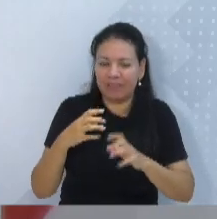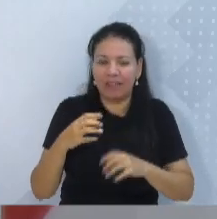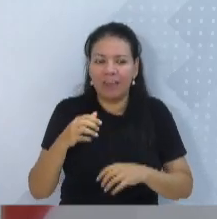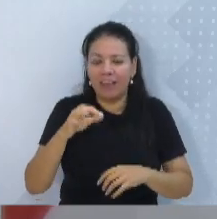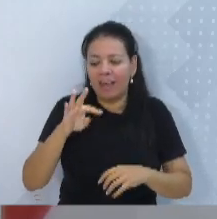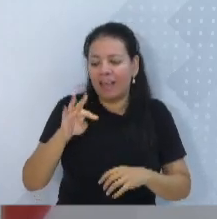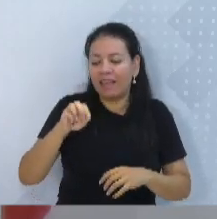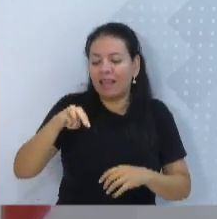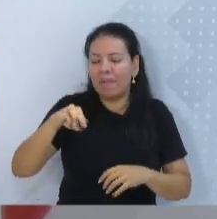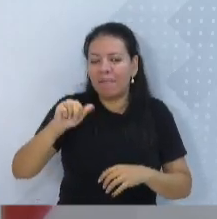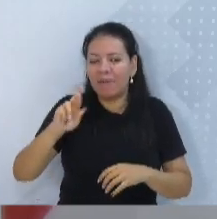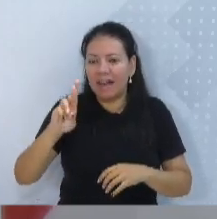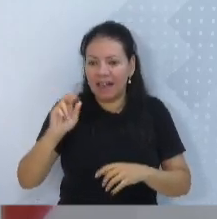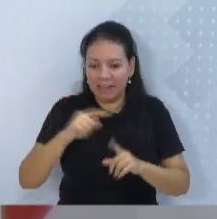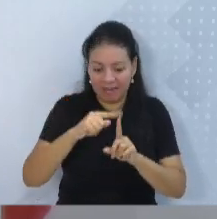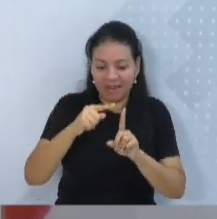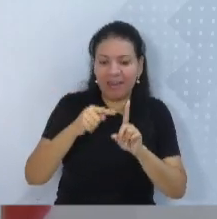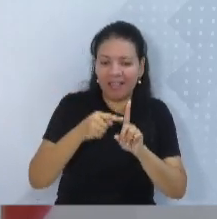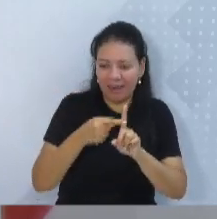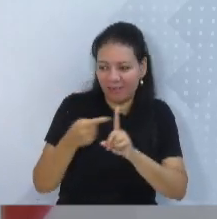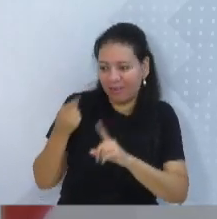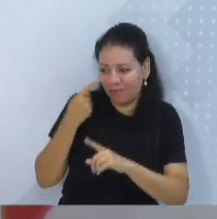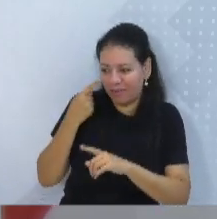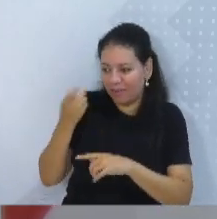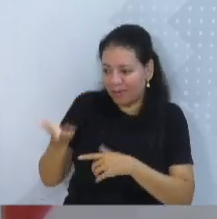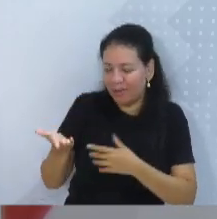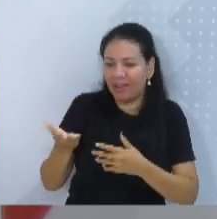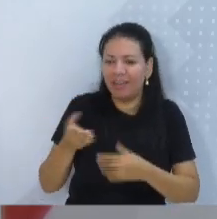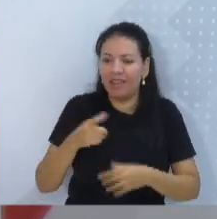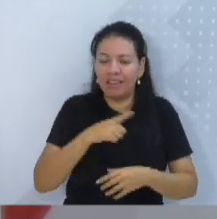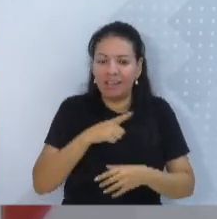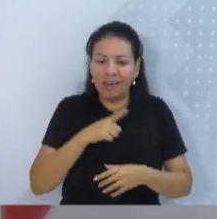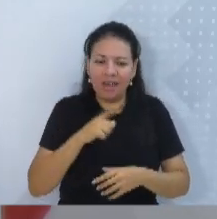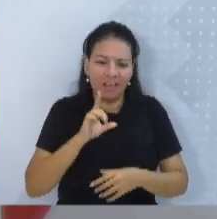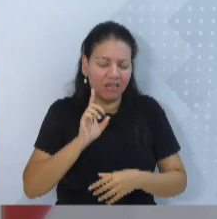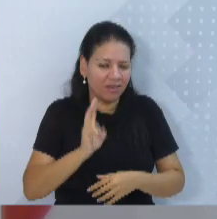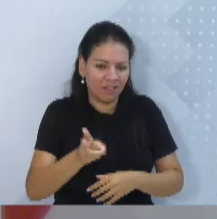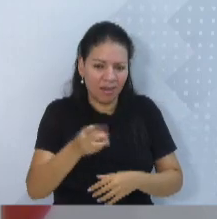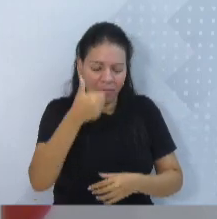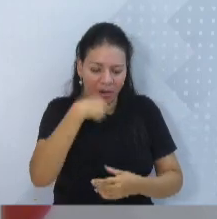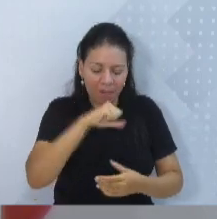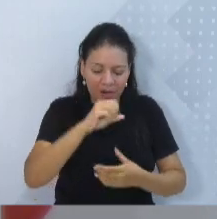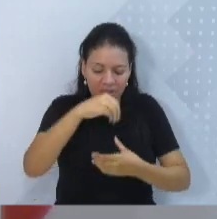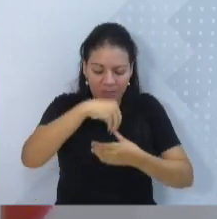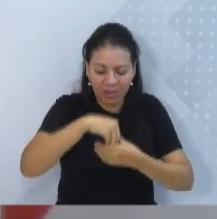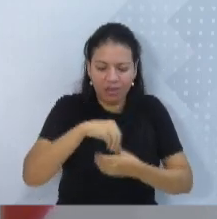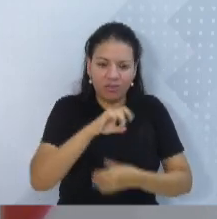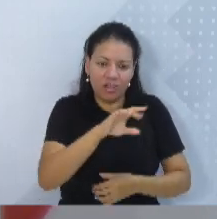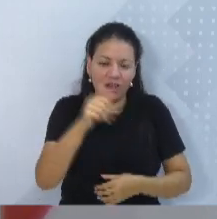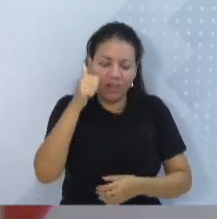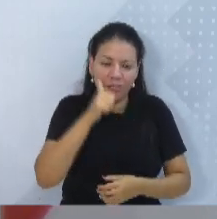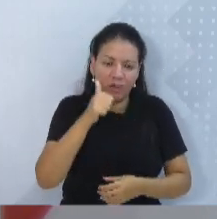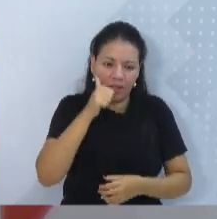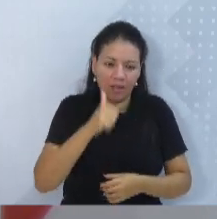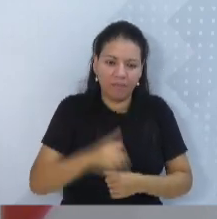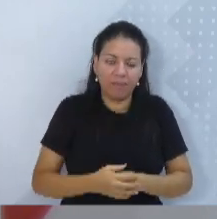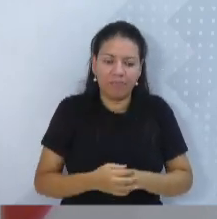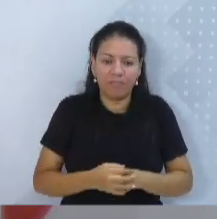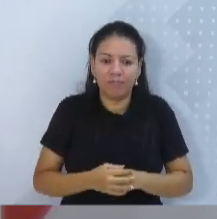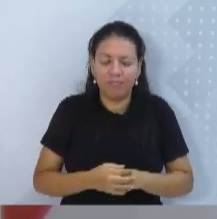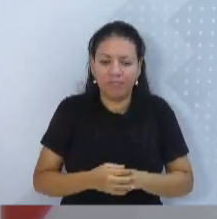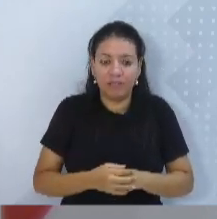essa mãe é punk existe sempre essa mãe dentro de cada mulher Então por esses